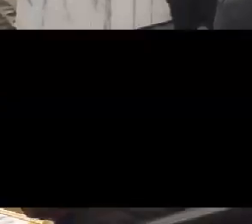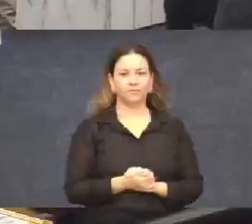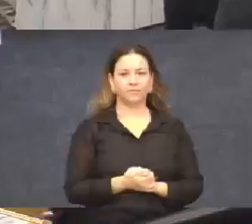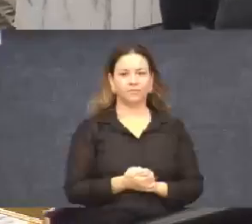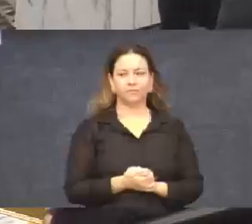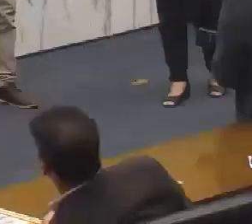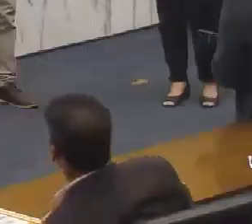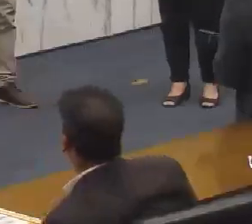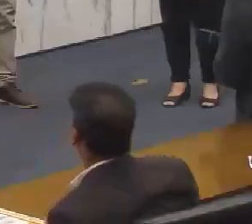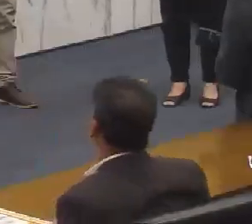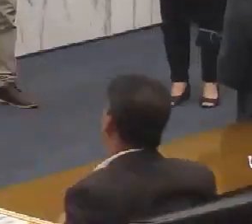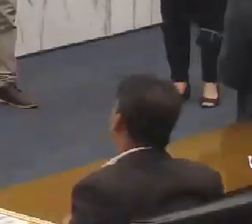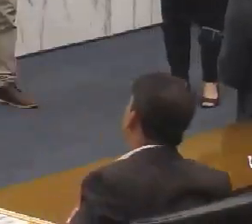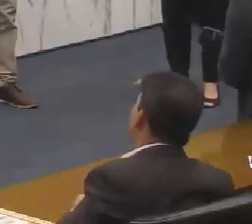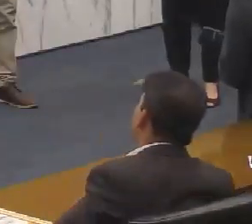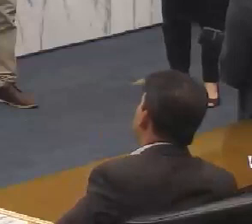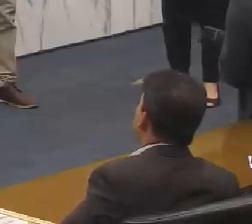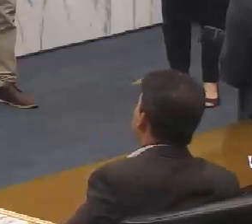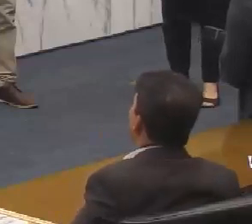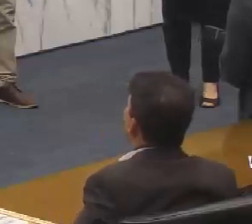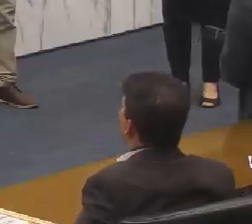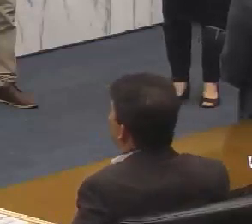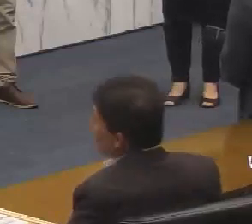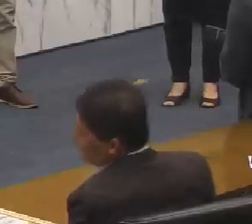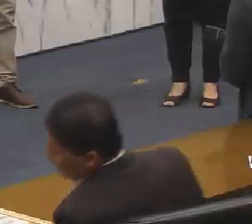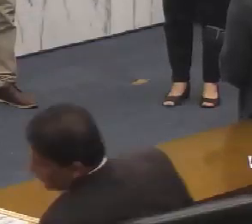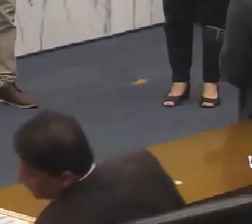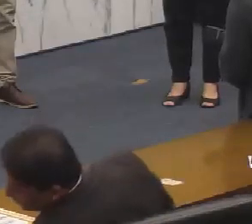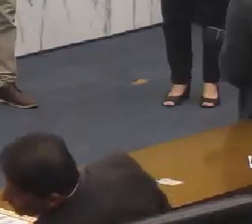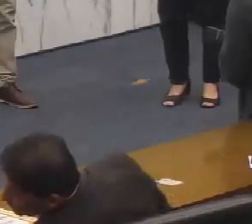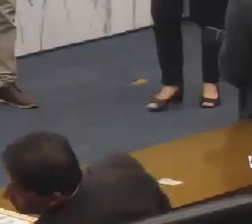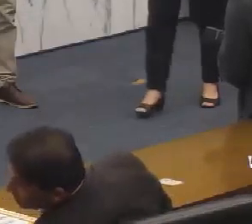escolher. É preciso saber